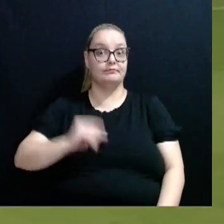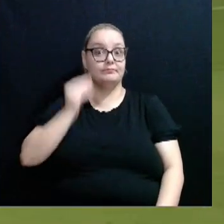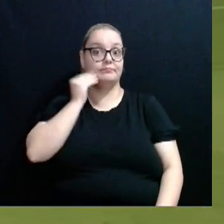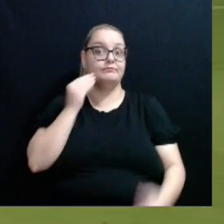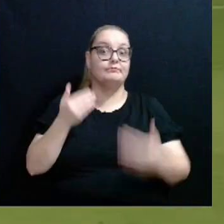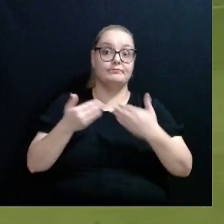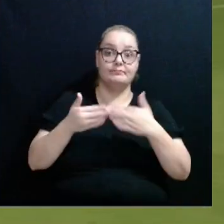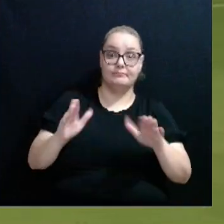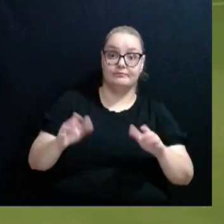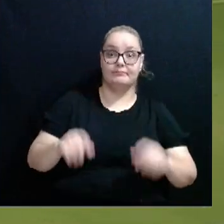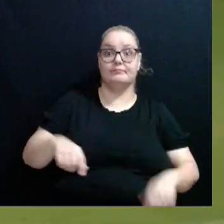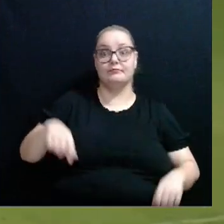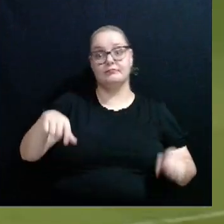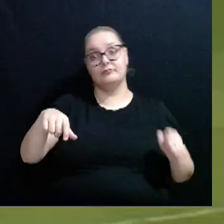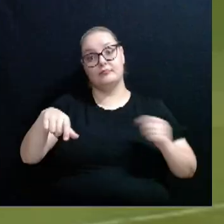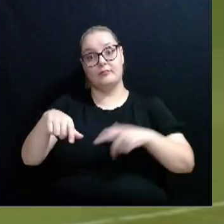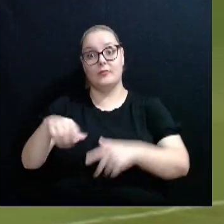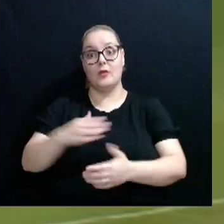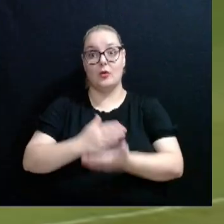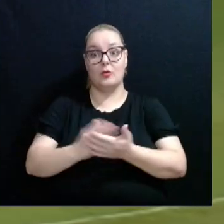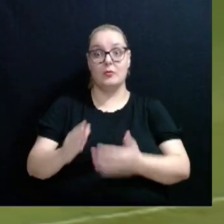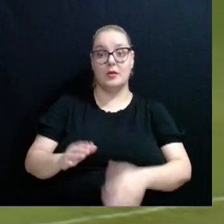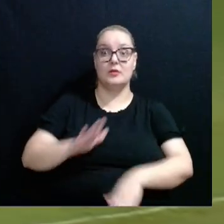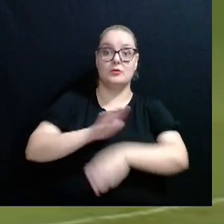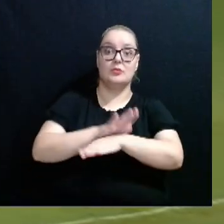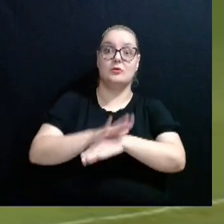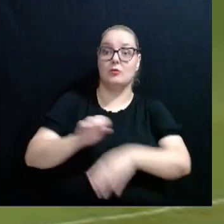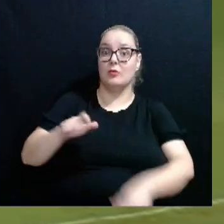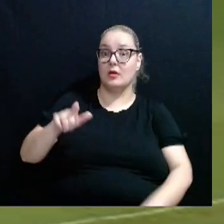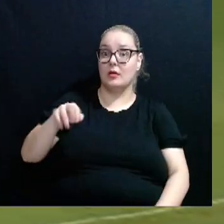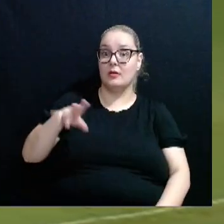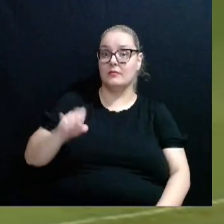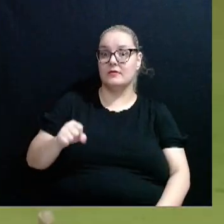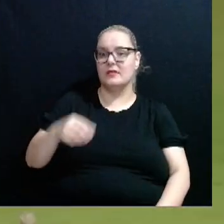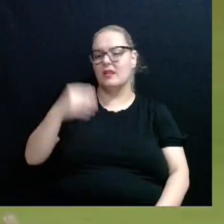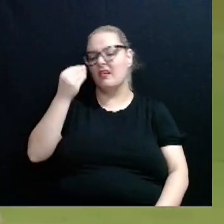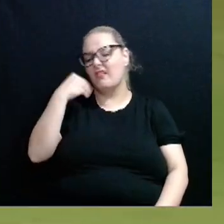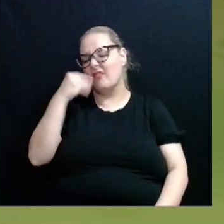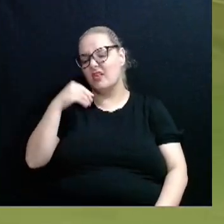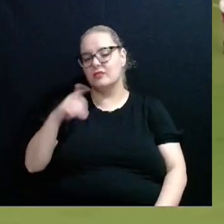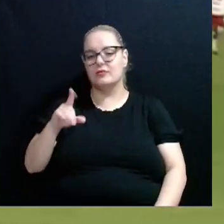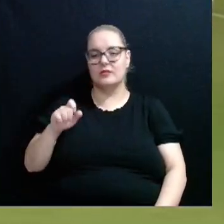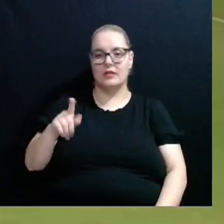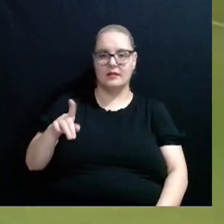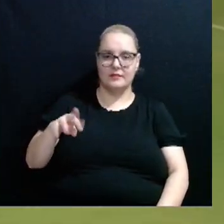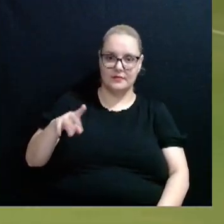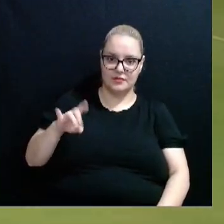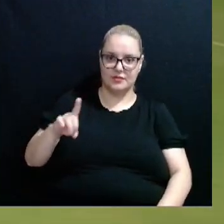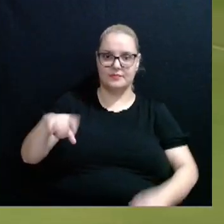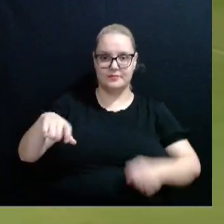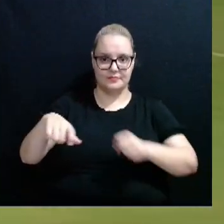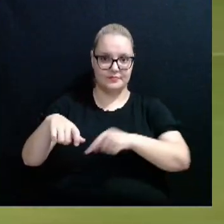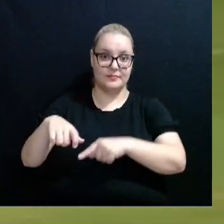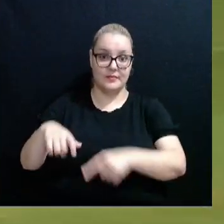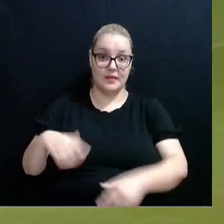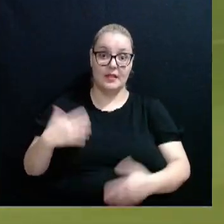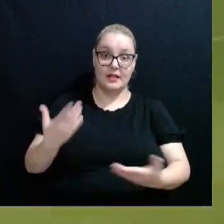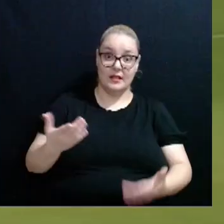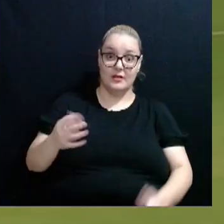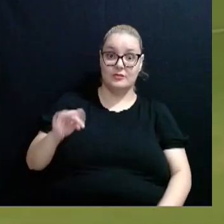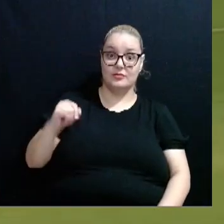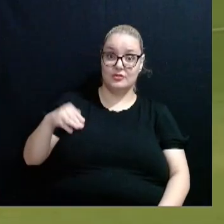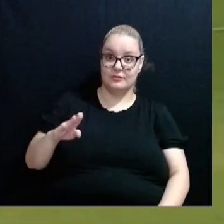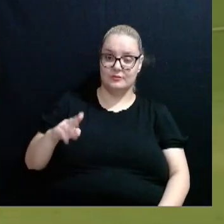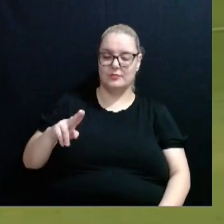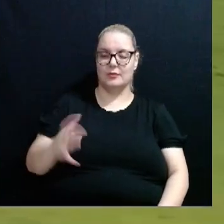que começa com assistência do Elvis e conclusão fraquinha do David Braz. Lá vai o Timbu, que arrisca com Vinícius